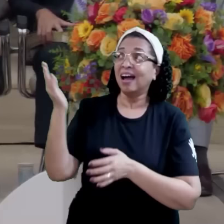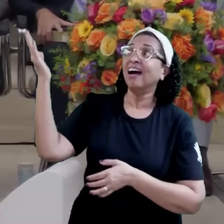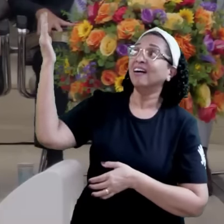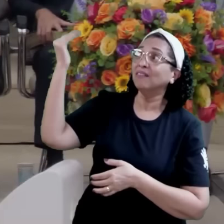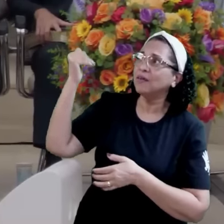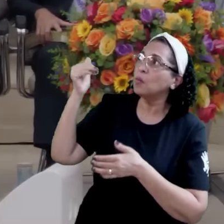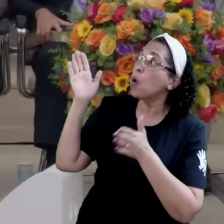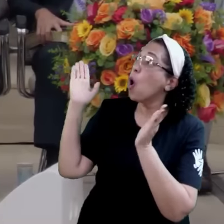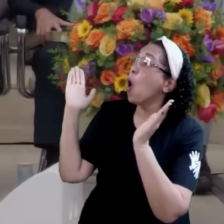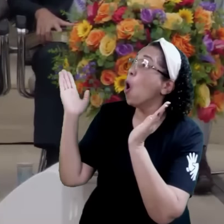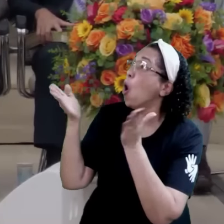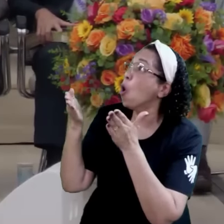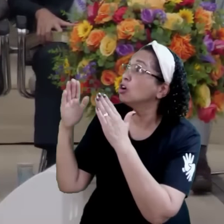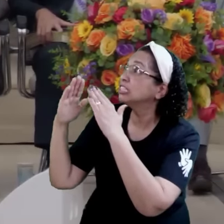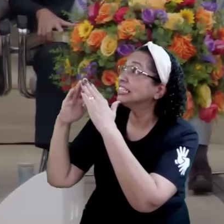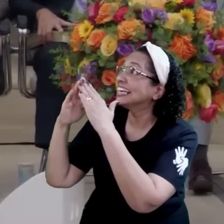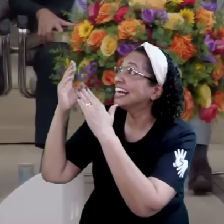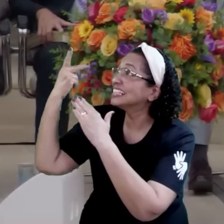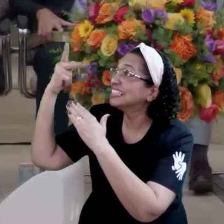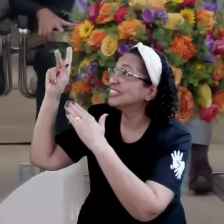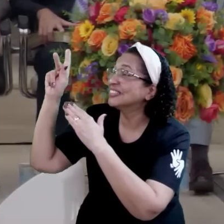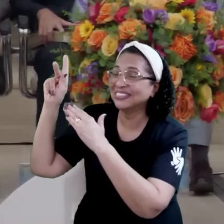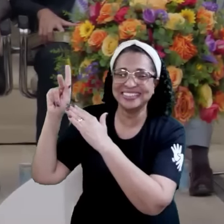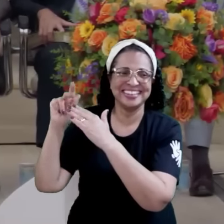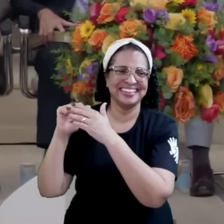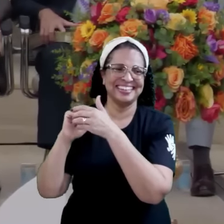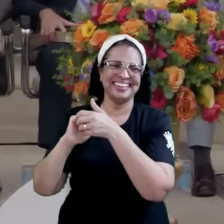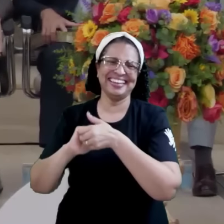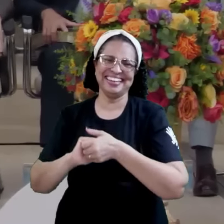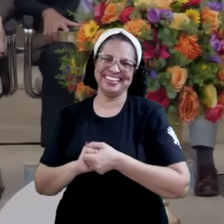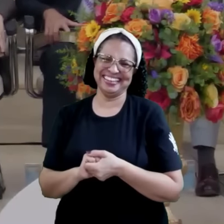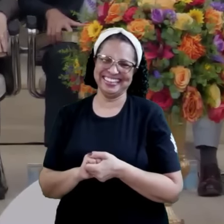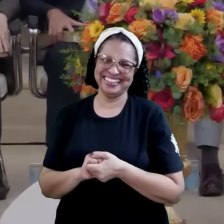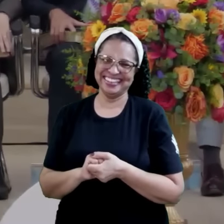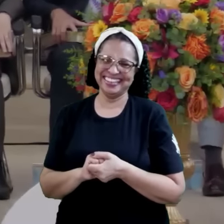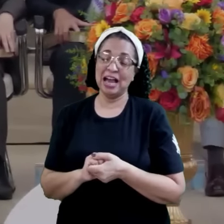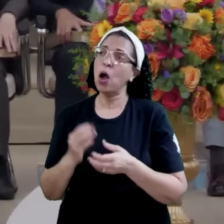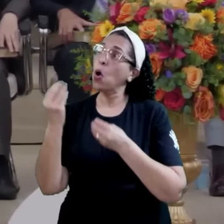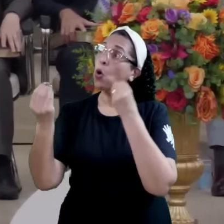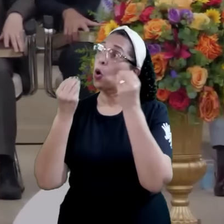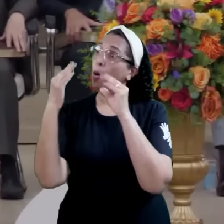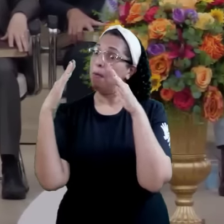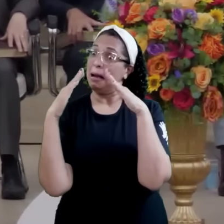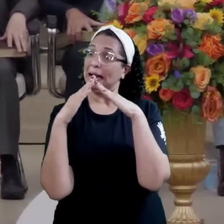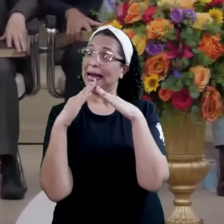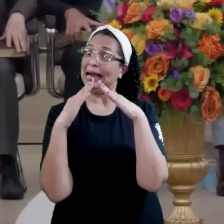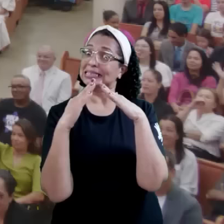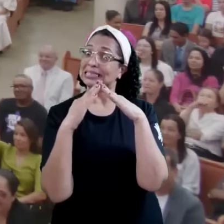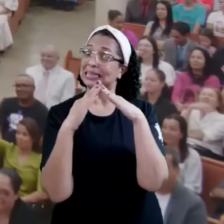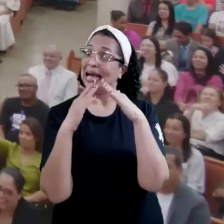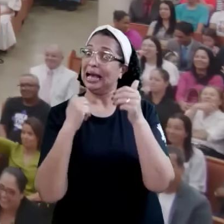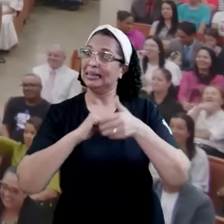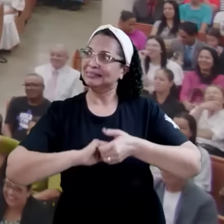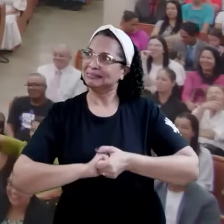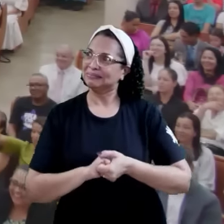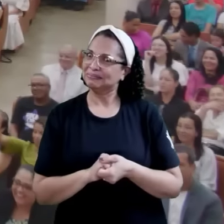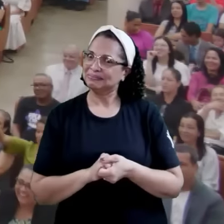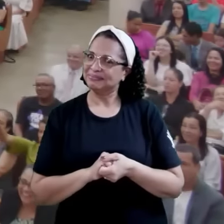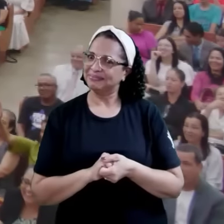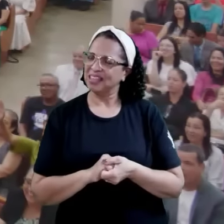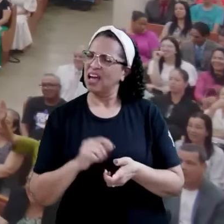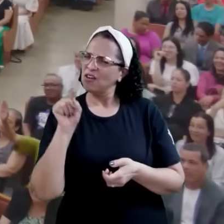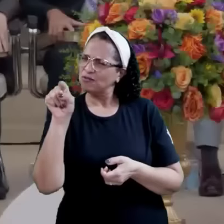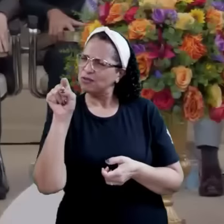senhor a casa é pequena só na Repara mas eu a mulher dorme no quintal o senhor pode entrar na minha casa e fica à vontade visita o quarto visita o